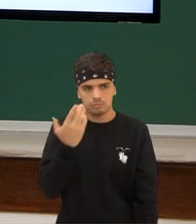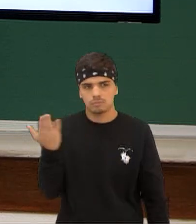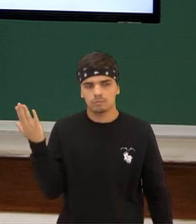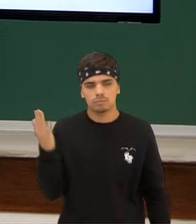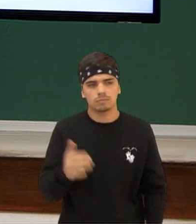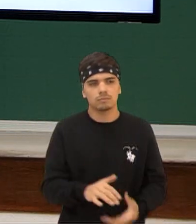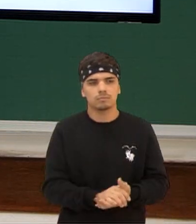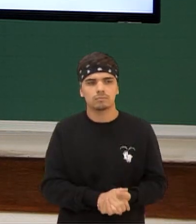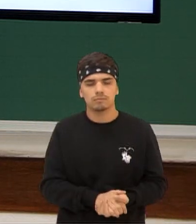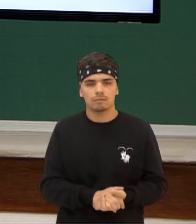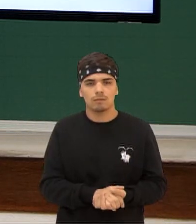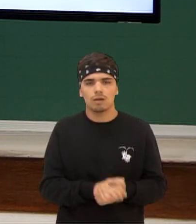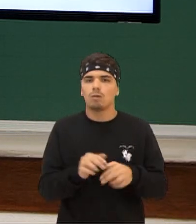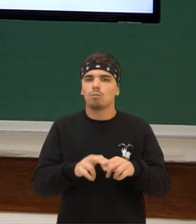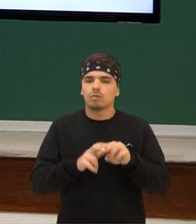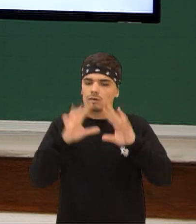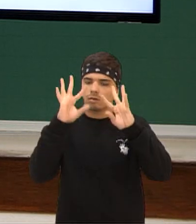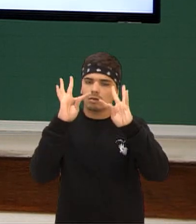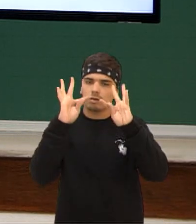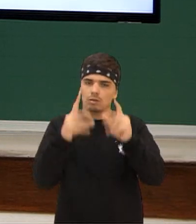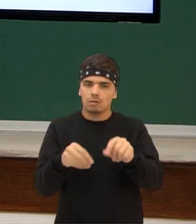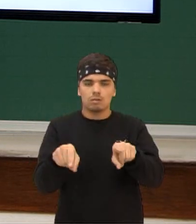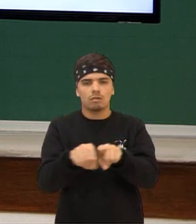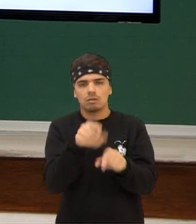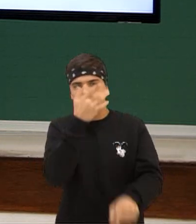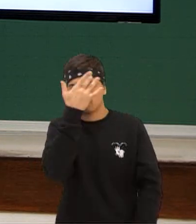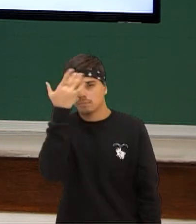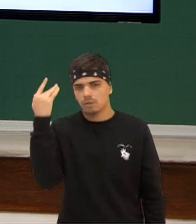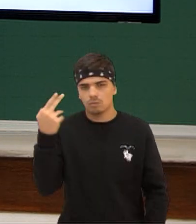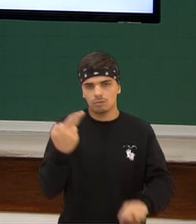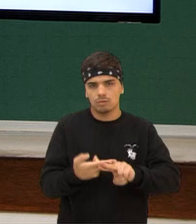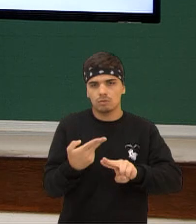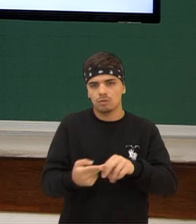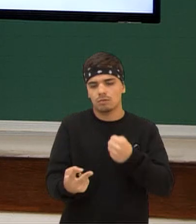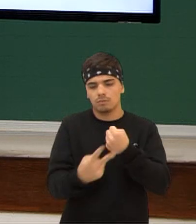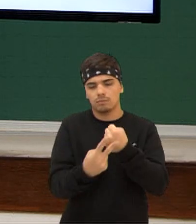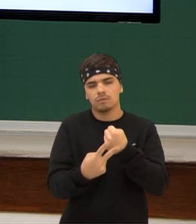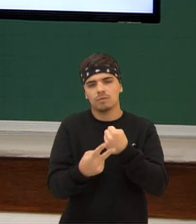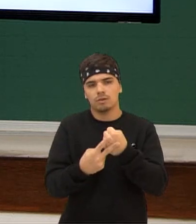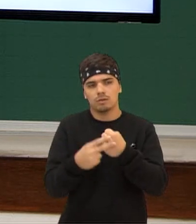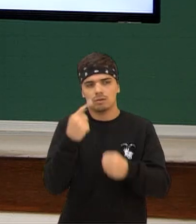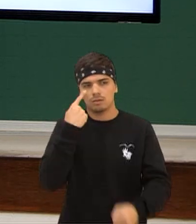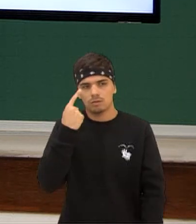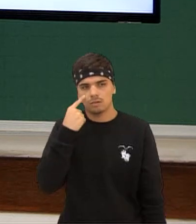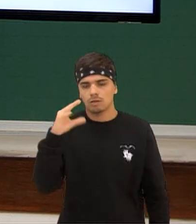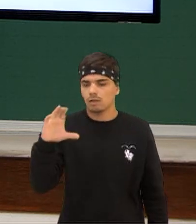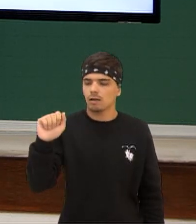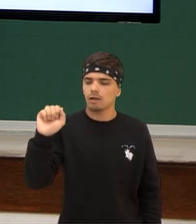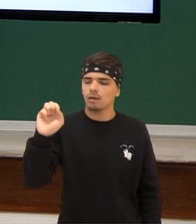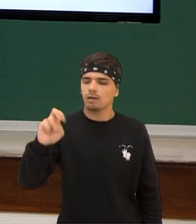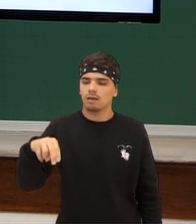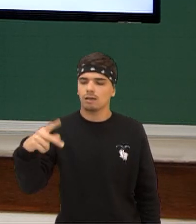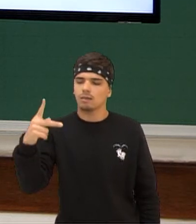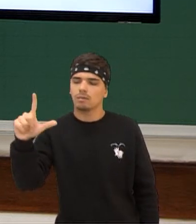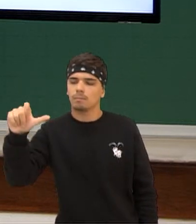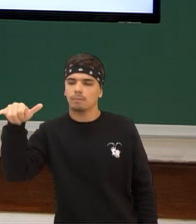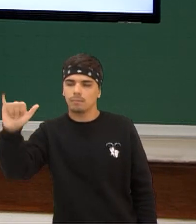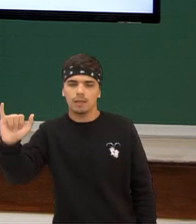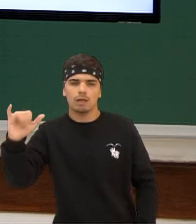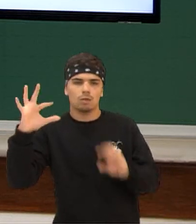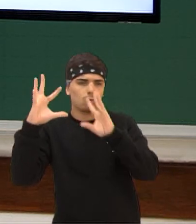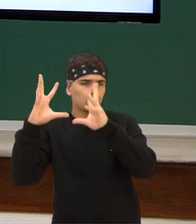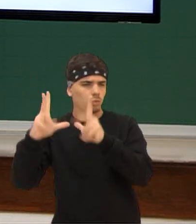can Play para todas as pessoas eu vou usar o mesmo verbo ai can Play you can play with